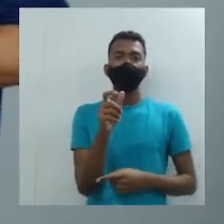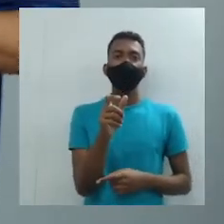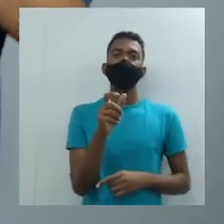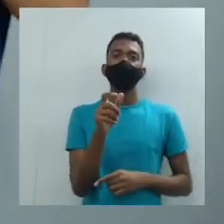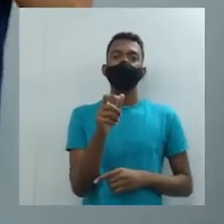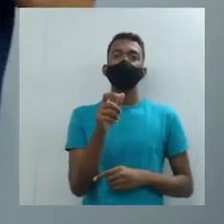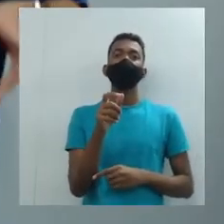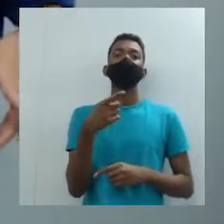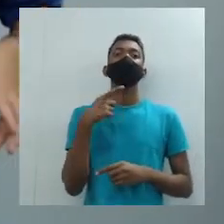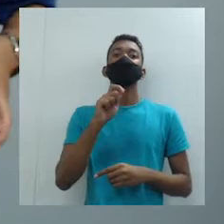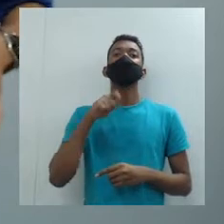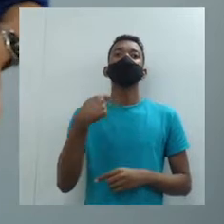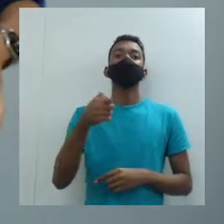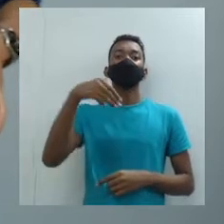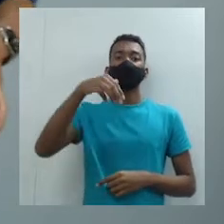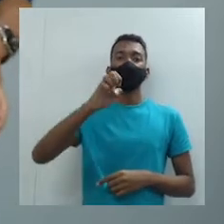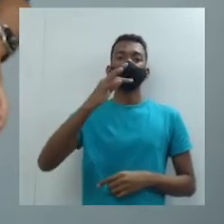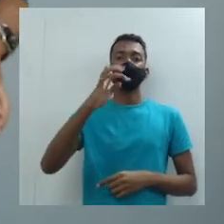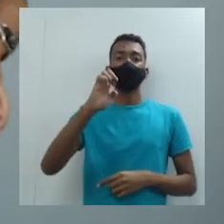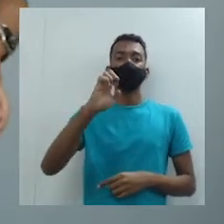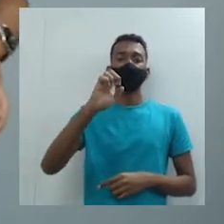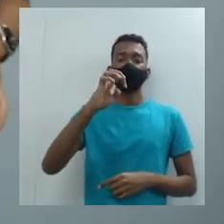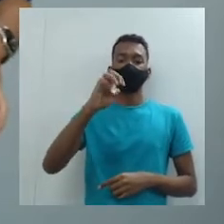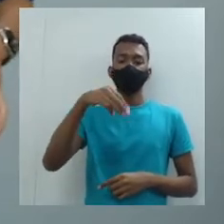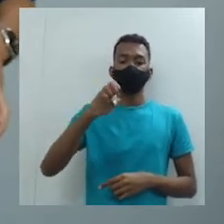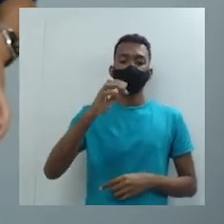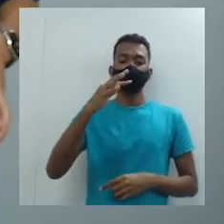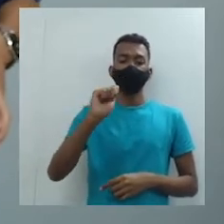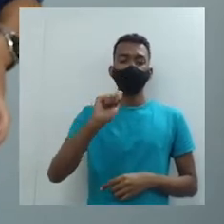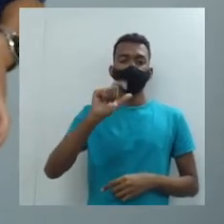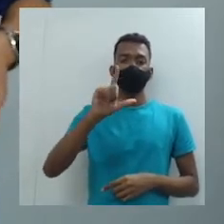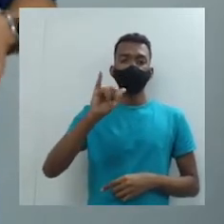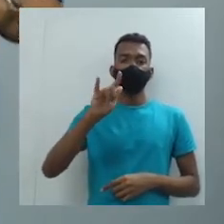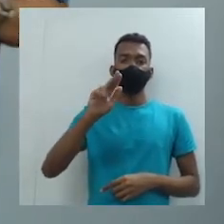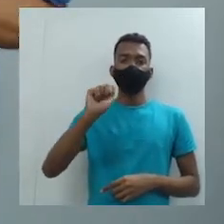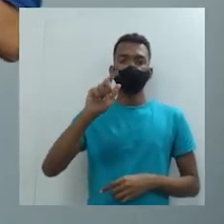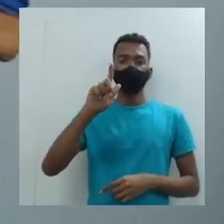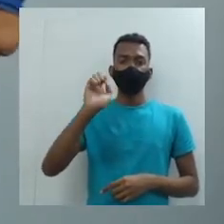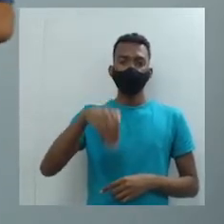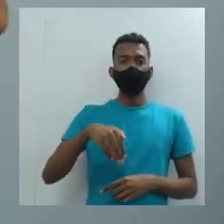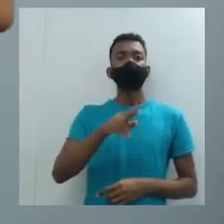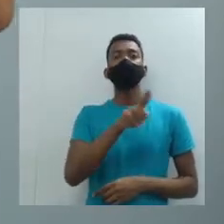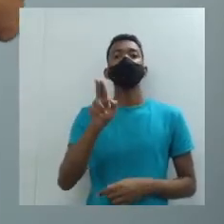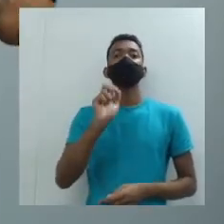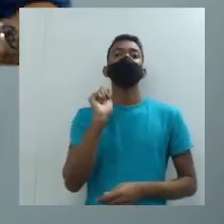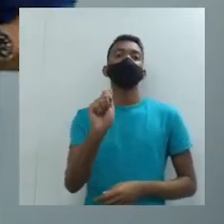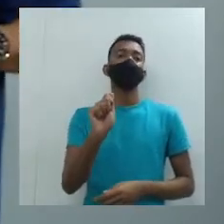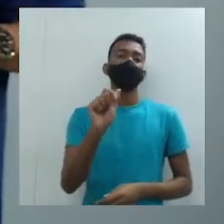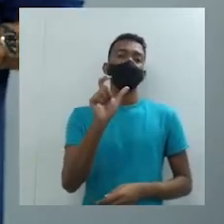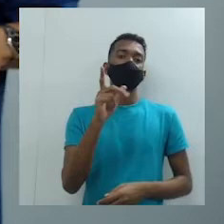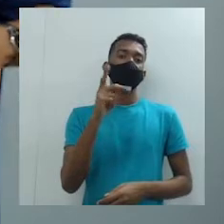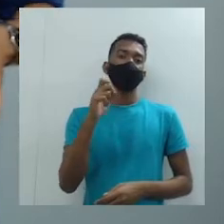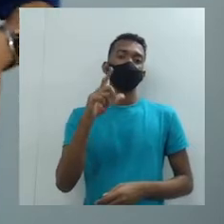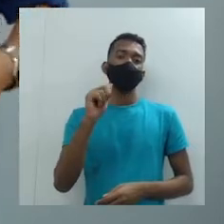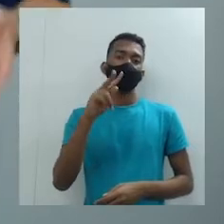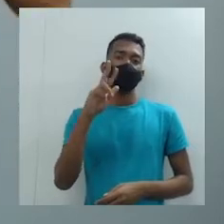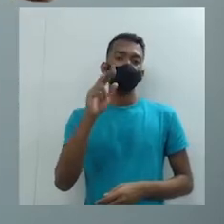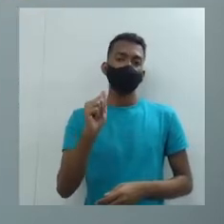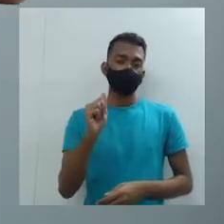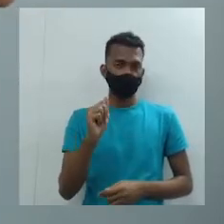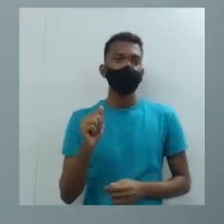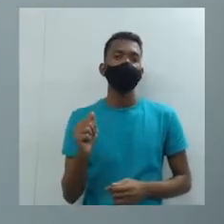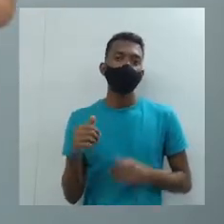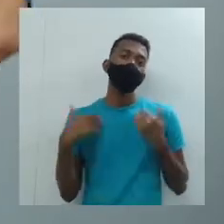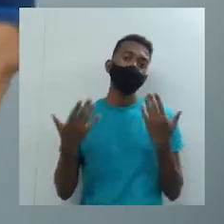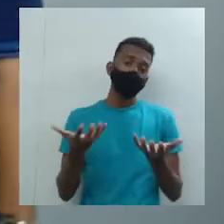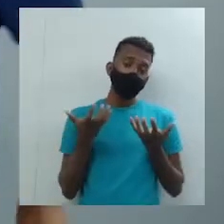isso, tem a metalinguagem ou metalinguística, a palavra. Adorei, mas sabe, muito boa essa reflexão. E nós